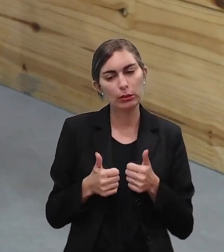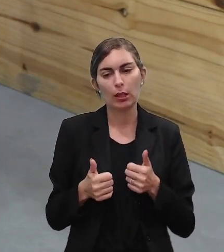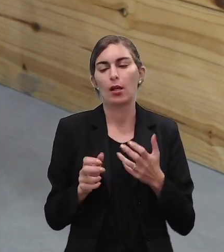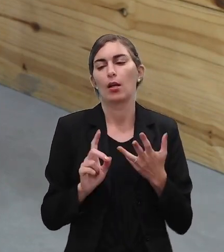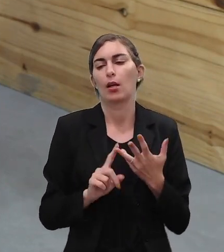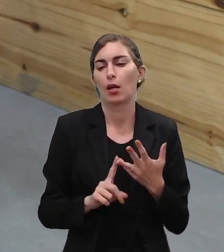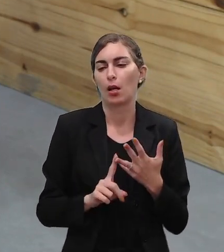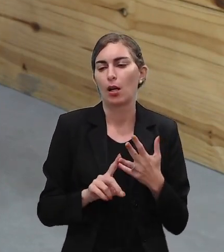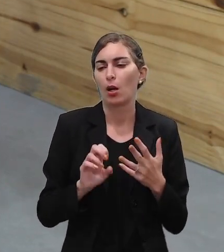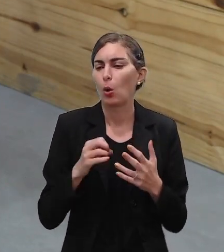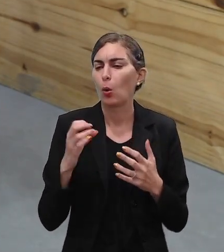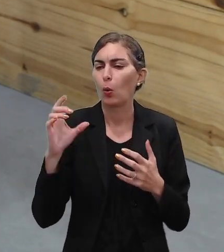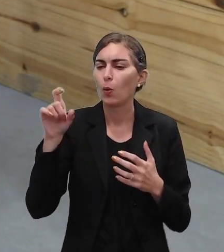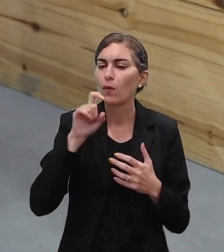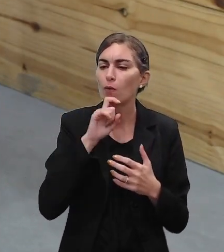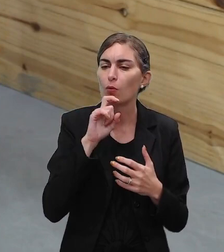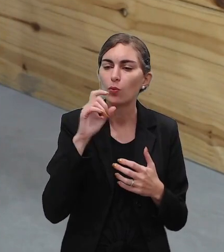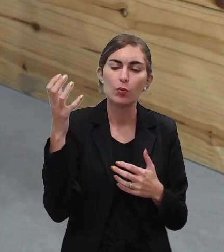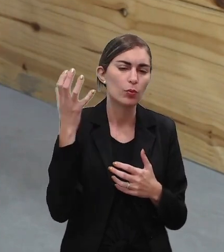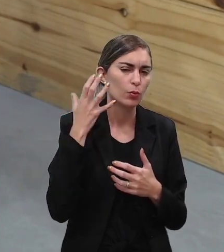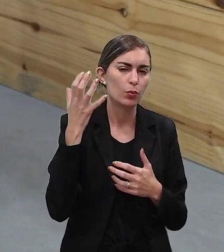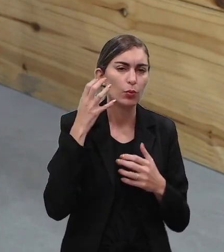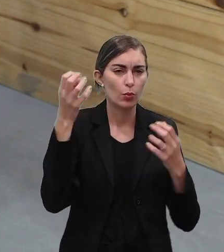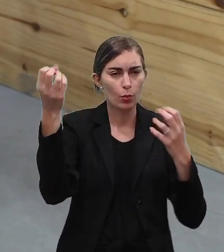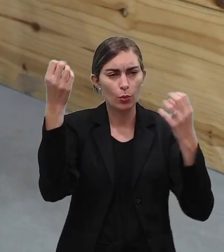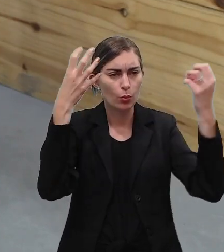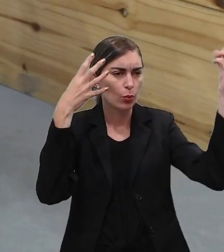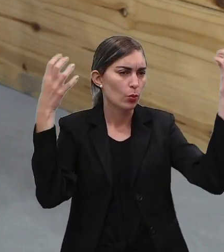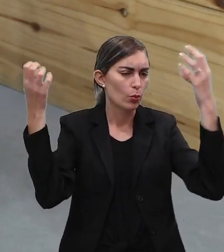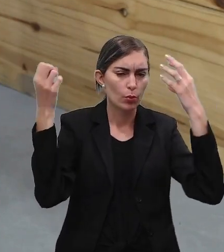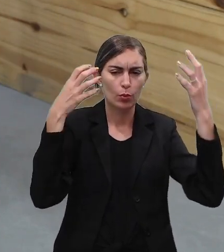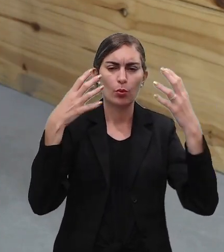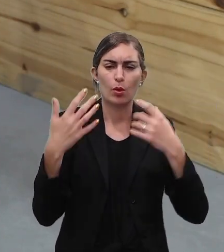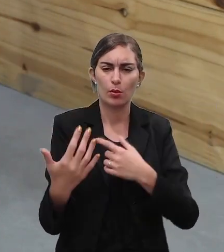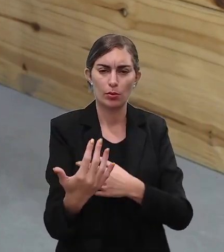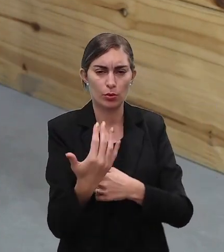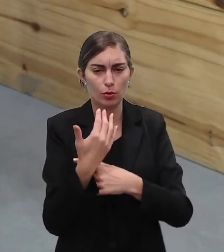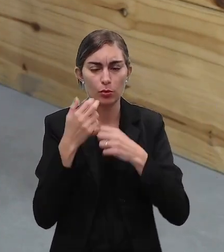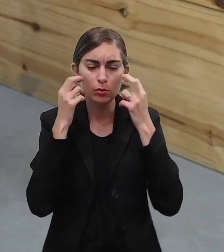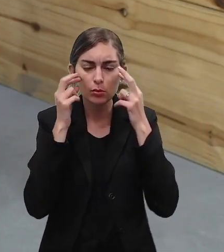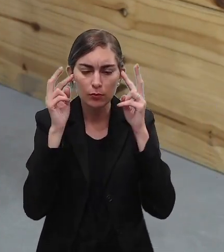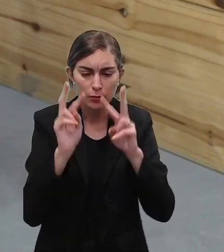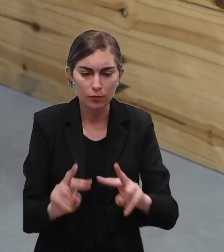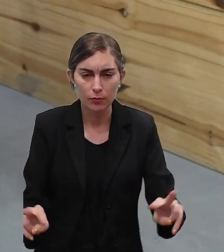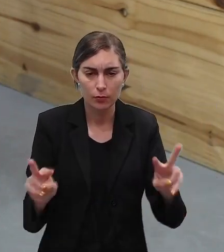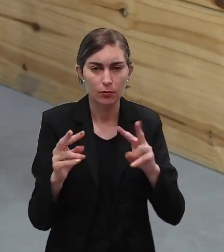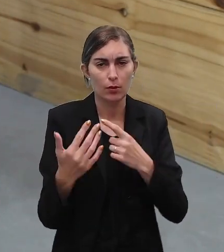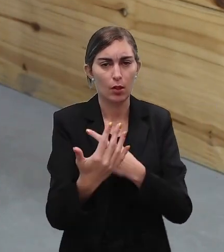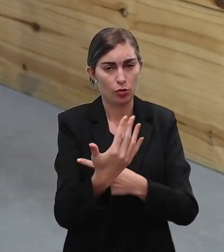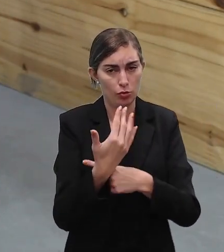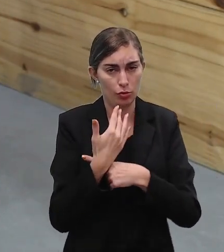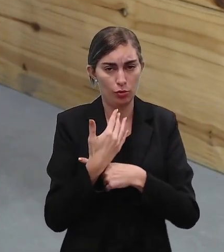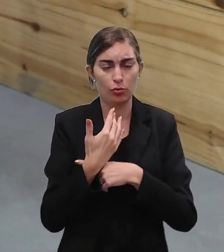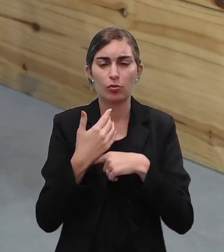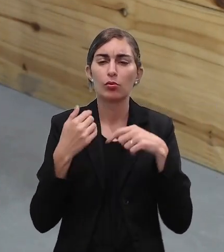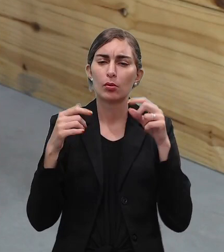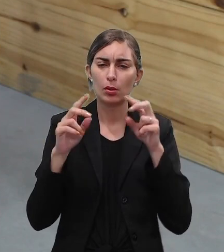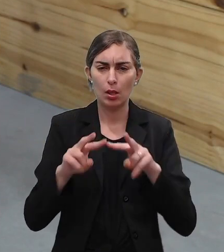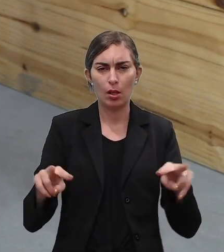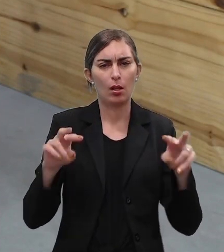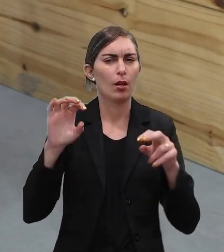ou ser climatizado com luzes, né, que nos auxiliem na visibilidade, que